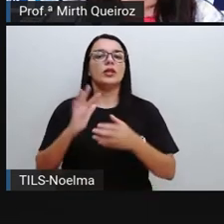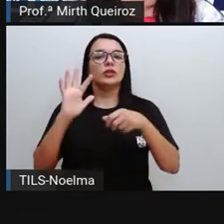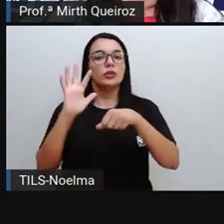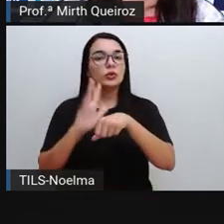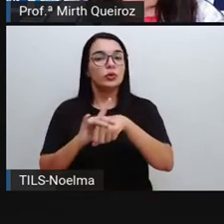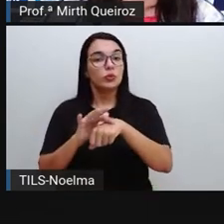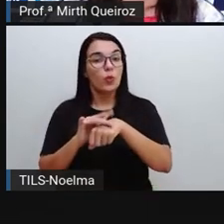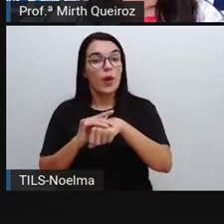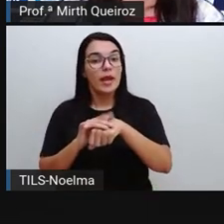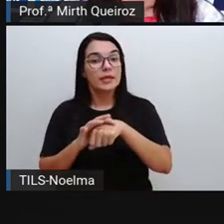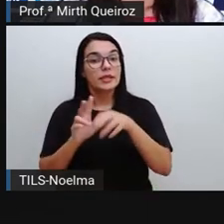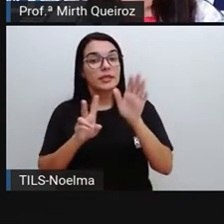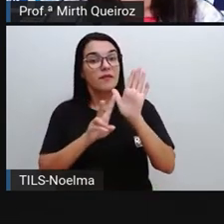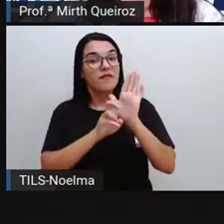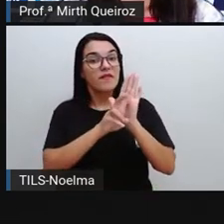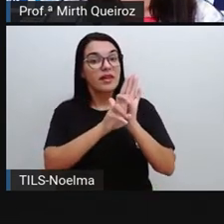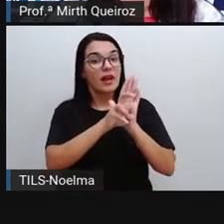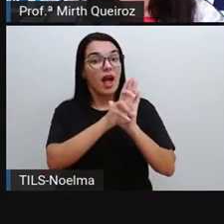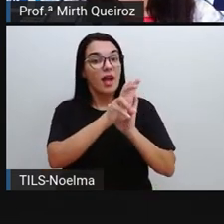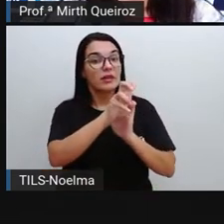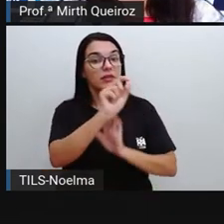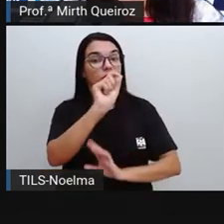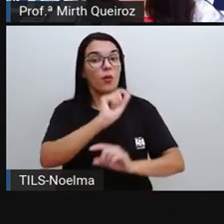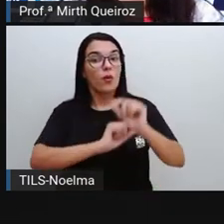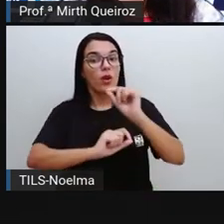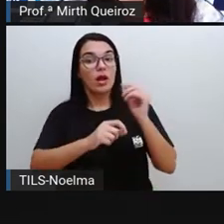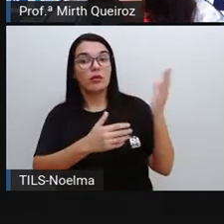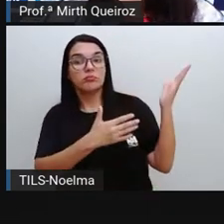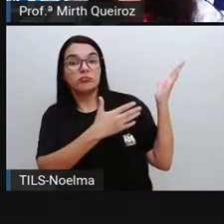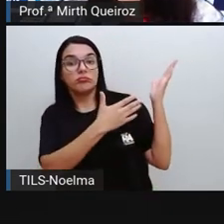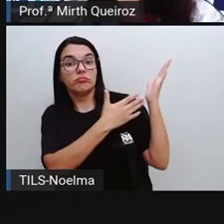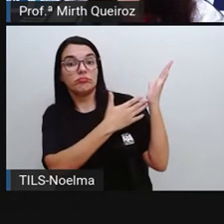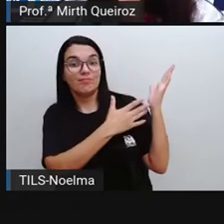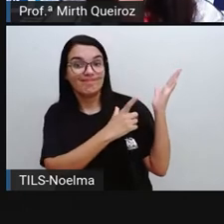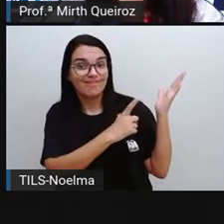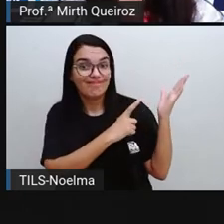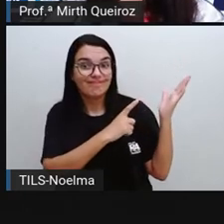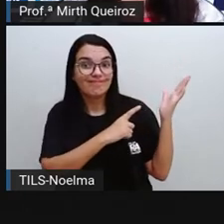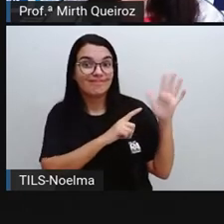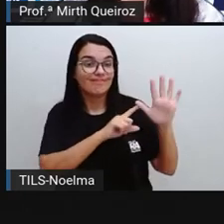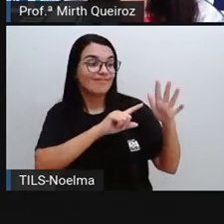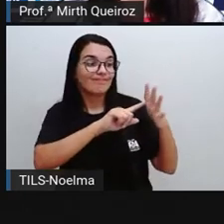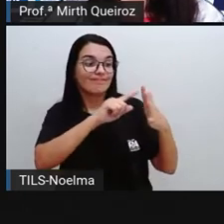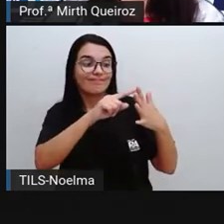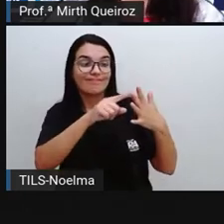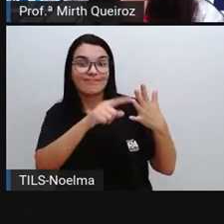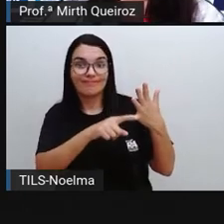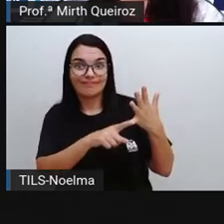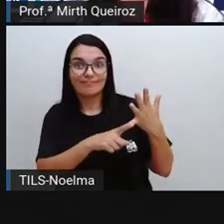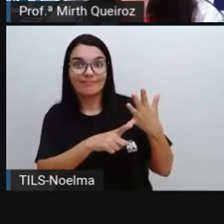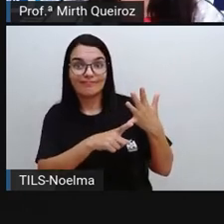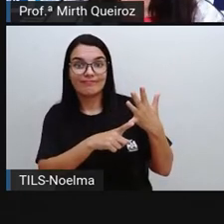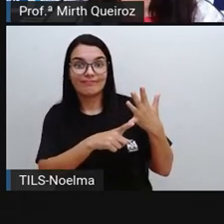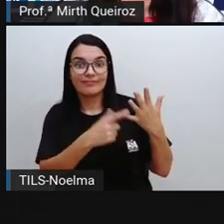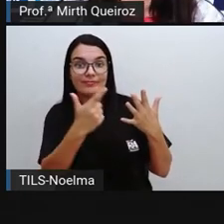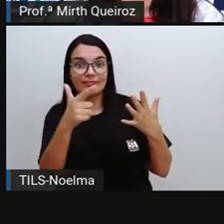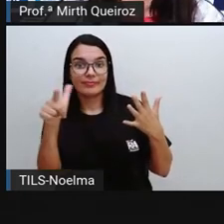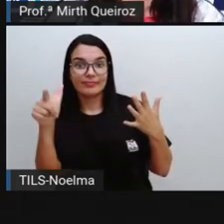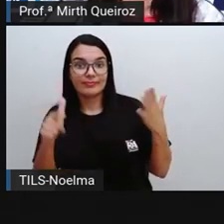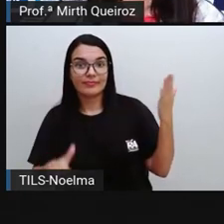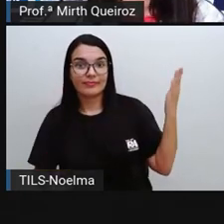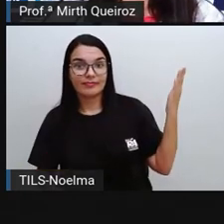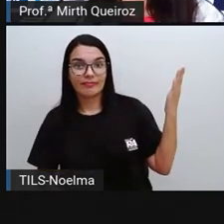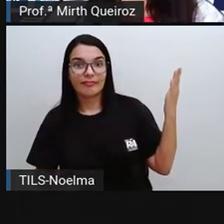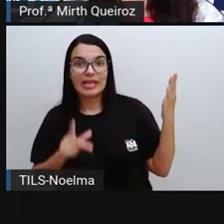E aí a gente tem algumas doenças virais, como poliomielite, caxumba, rubéola e catapora. Vamos aprender um pouquinho mais sobre essas outras doenças